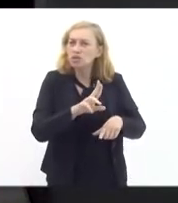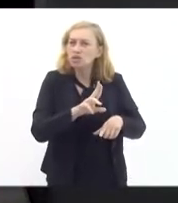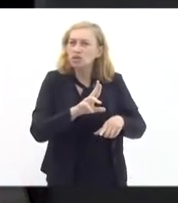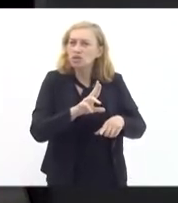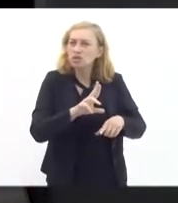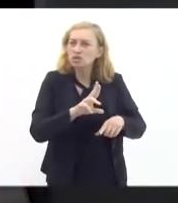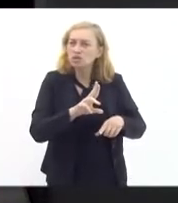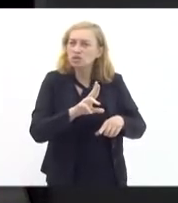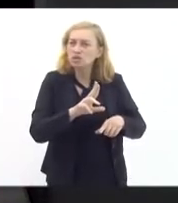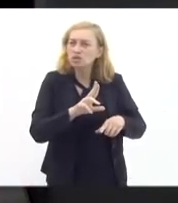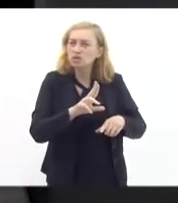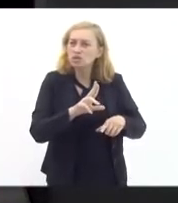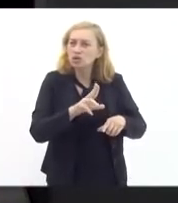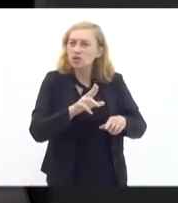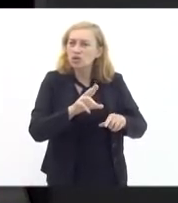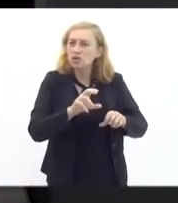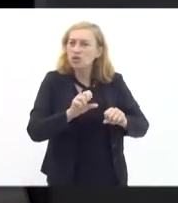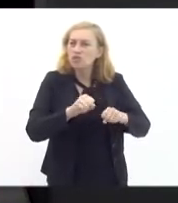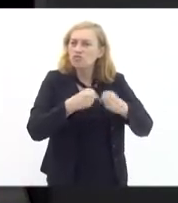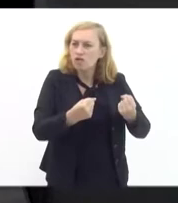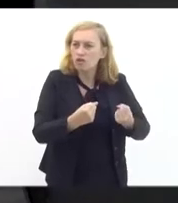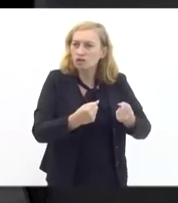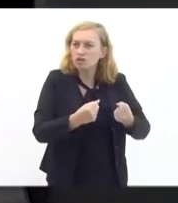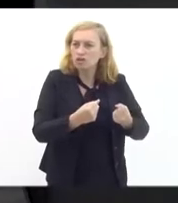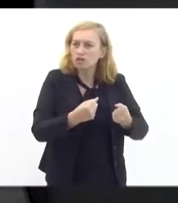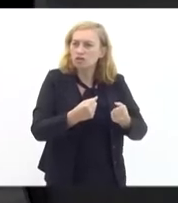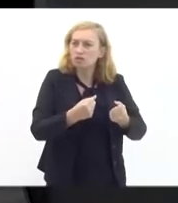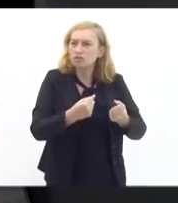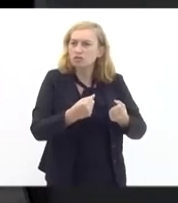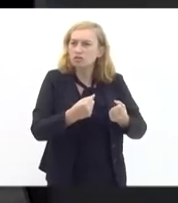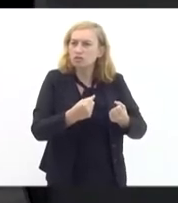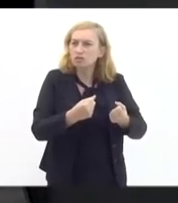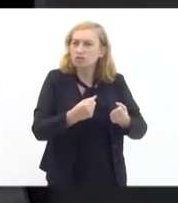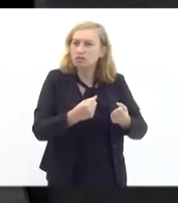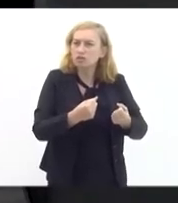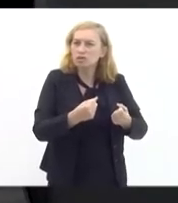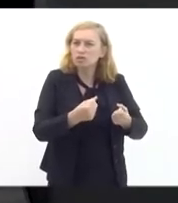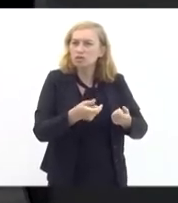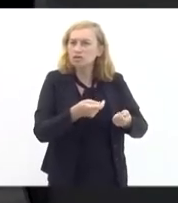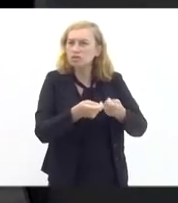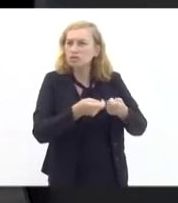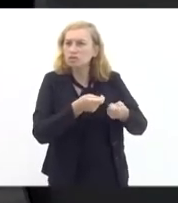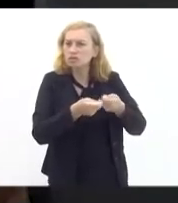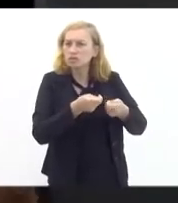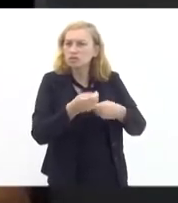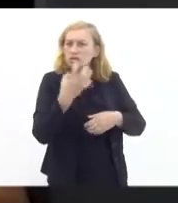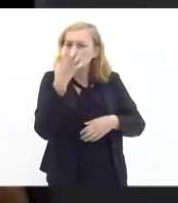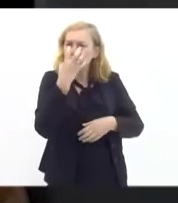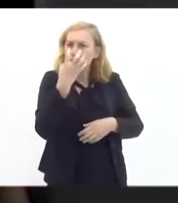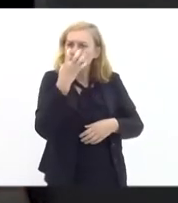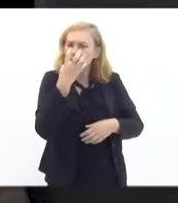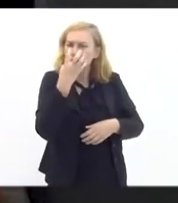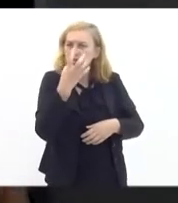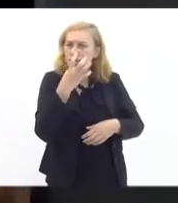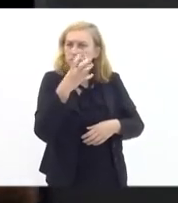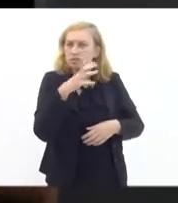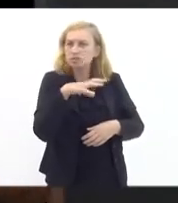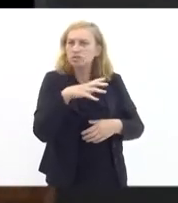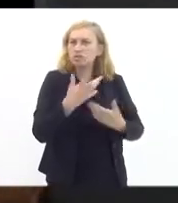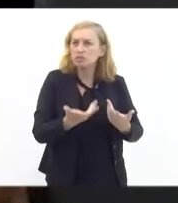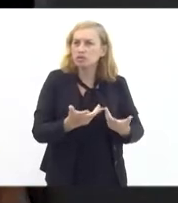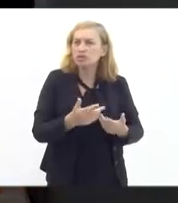o condicionamento do animal. Você condiciona o animal a fazer o que você bem quiser, isso